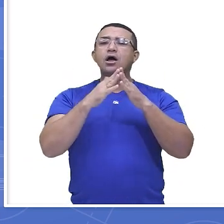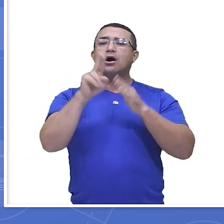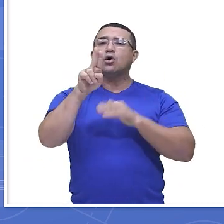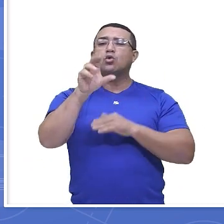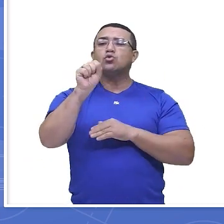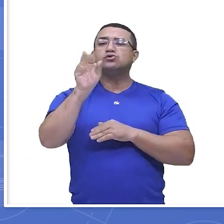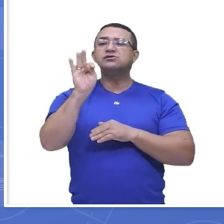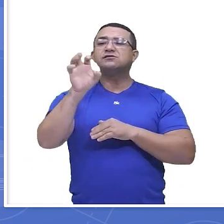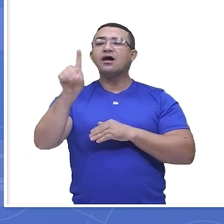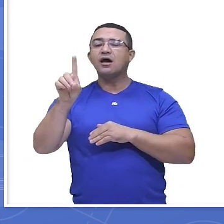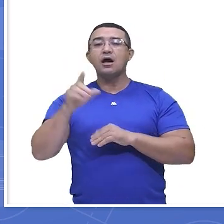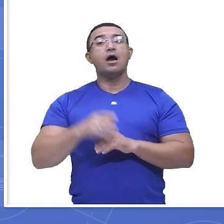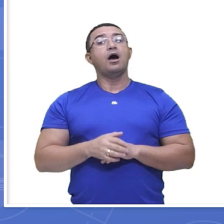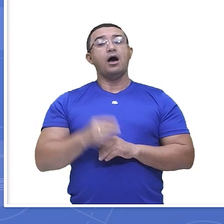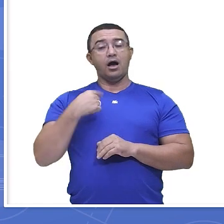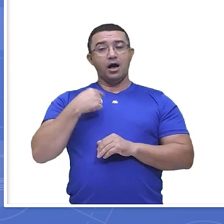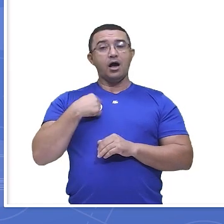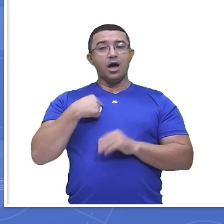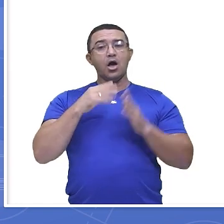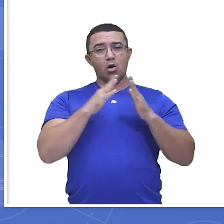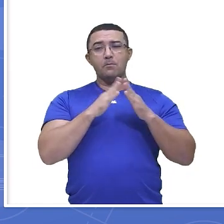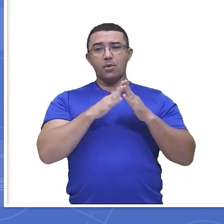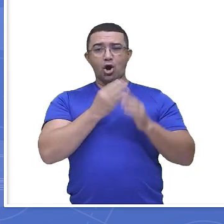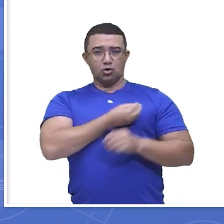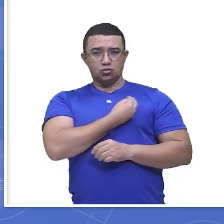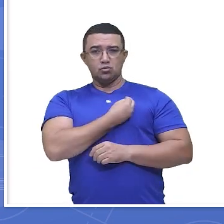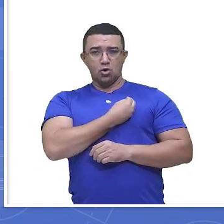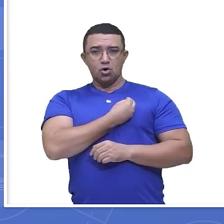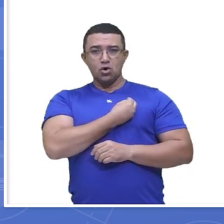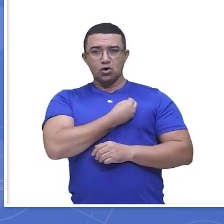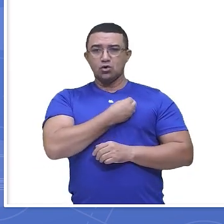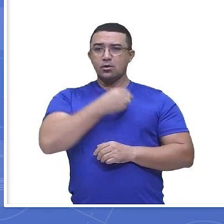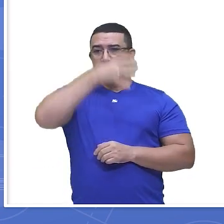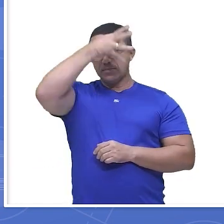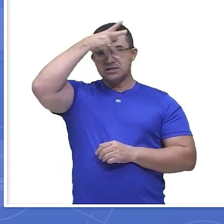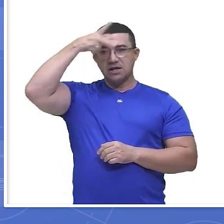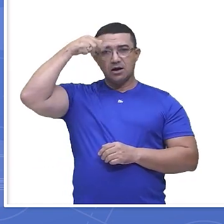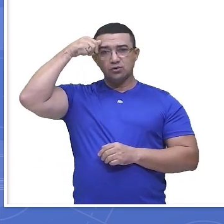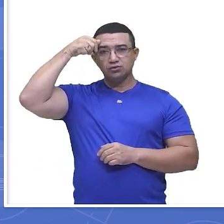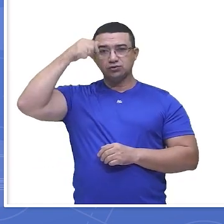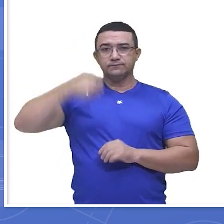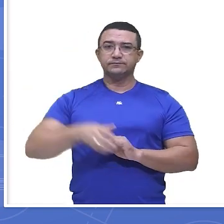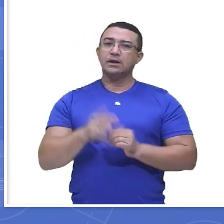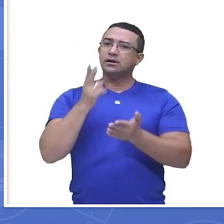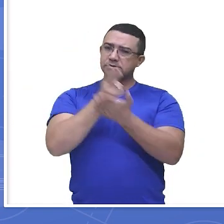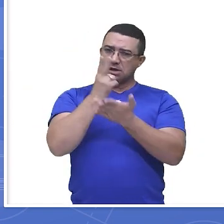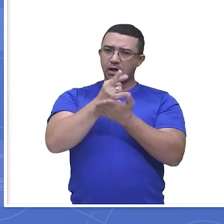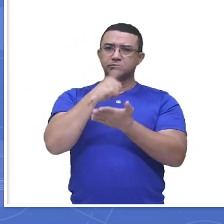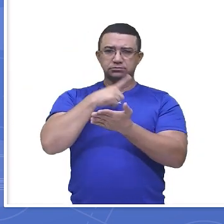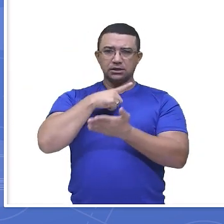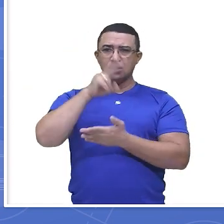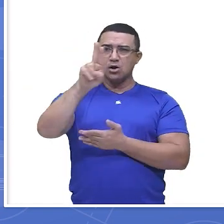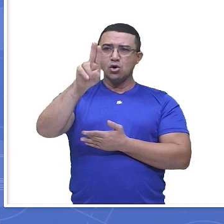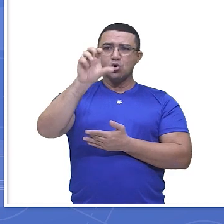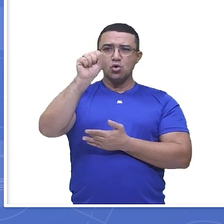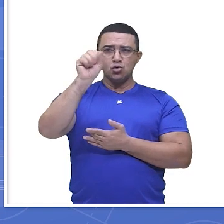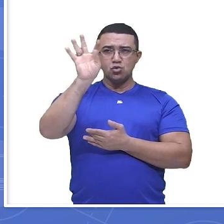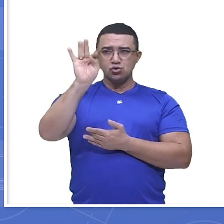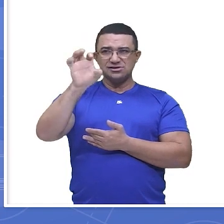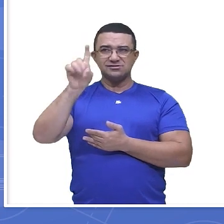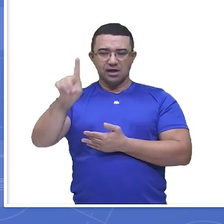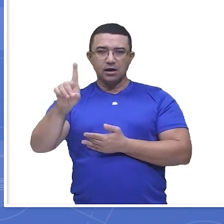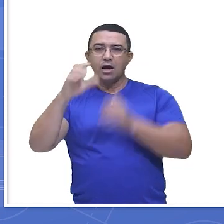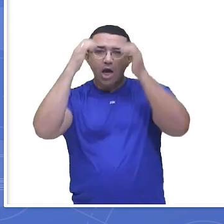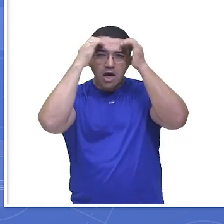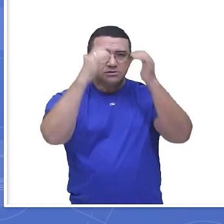Manaus. No formal agora, donde vive usted? Sempre acompanhe usted, porque dá uma ideia de mais respeito à pessoa